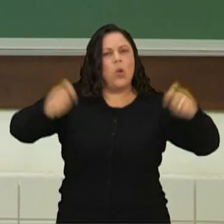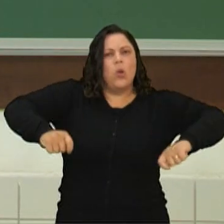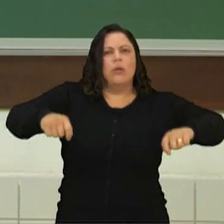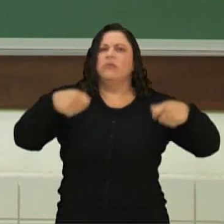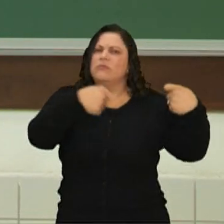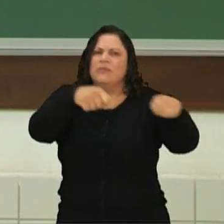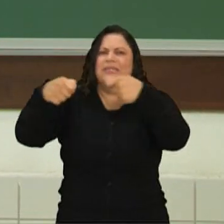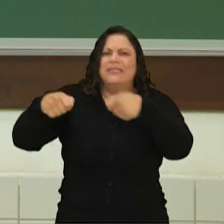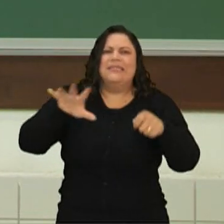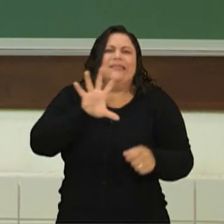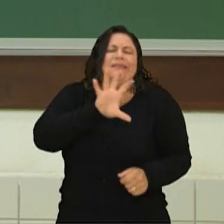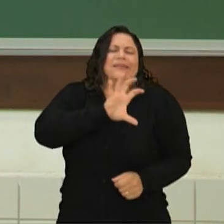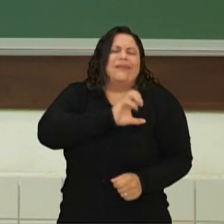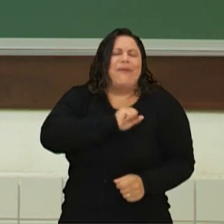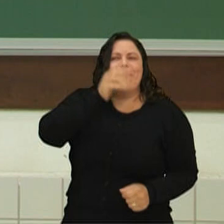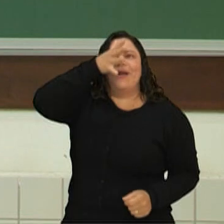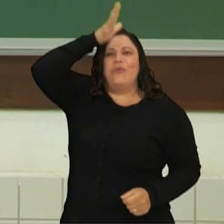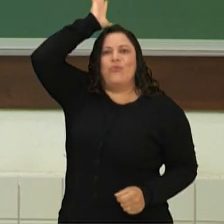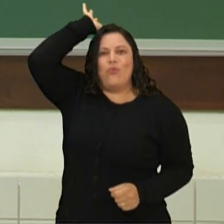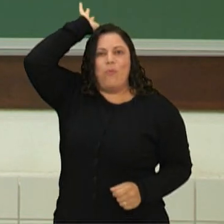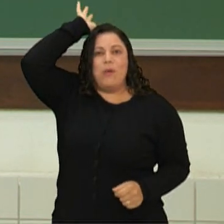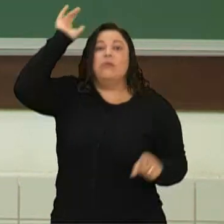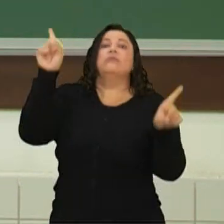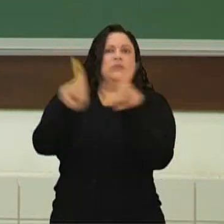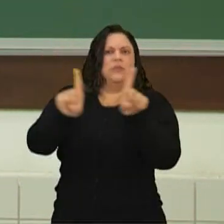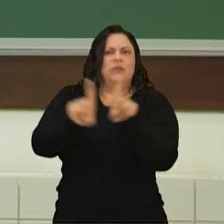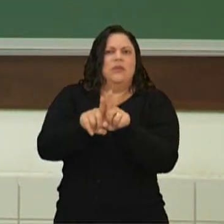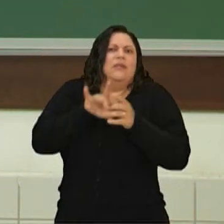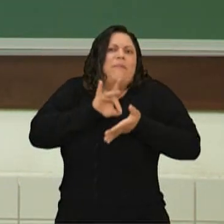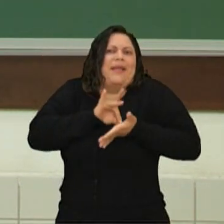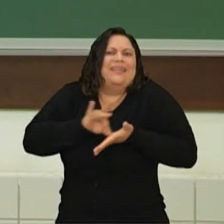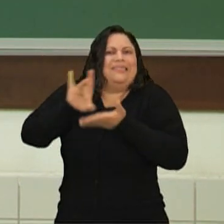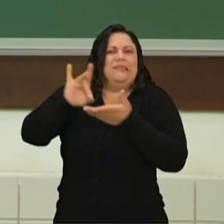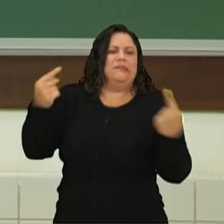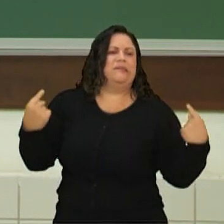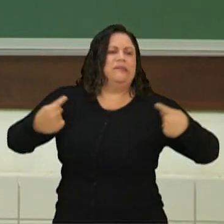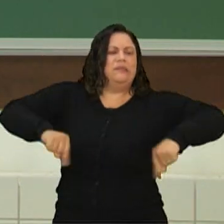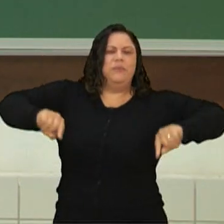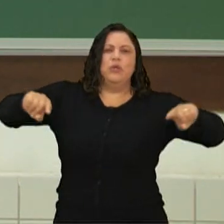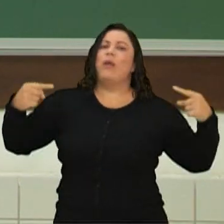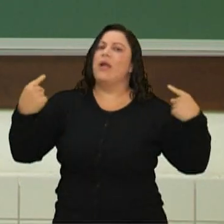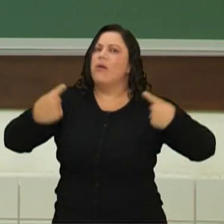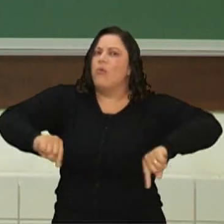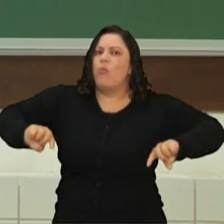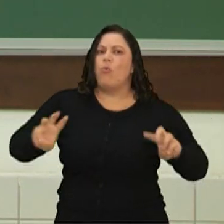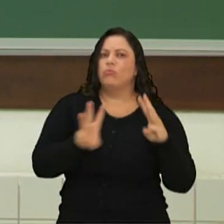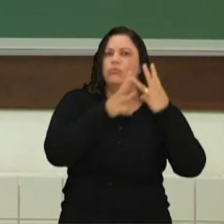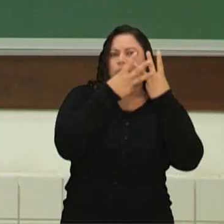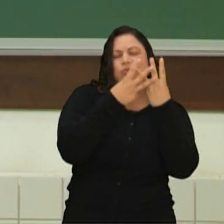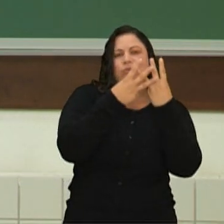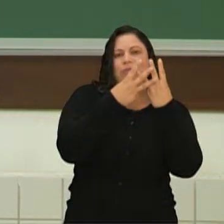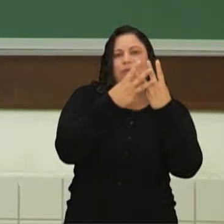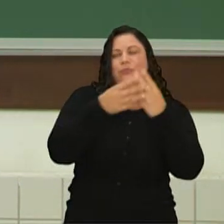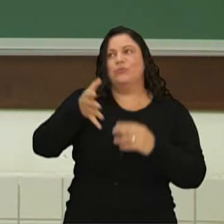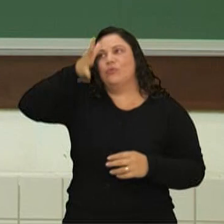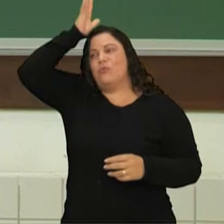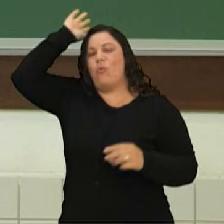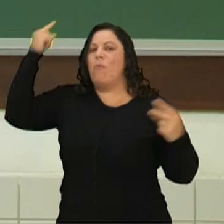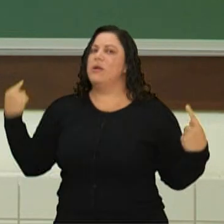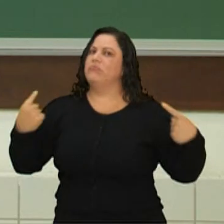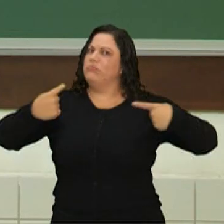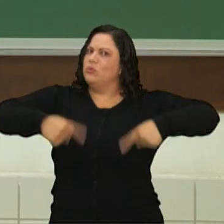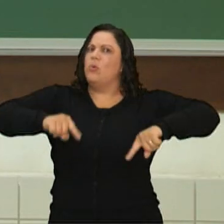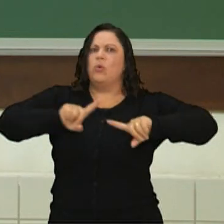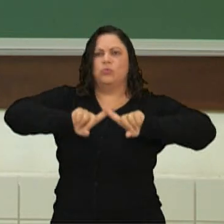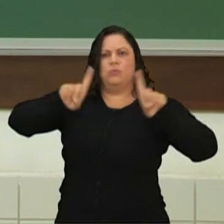os romanos, que são os inimigos dos judeus. Por quê? Porque você tem que respeitar o outro, que também é um ser humano. Então, ali